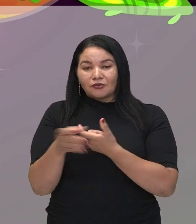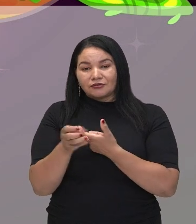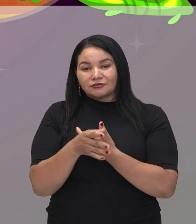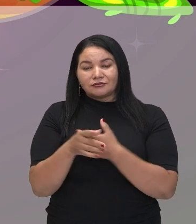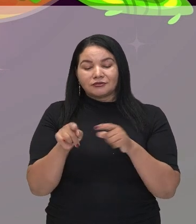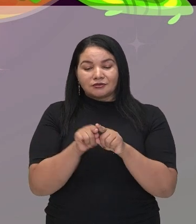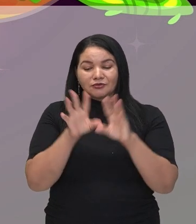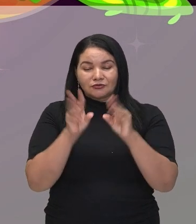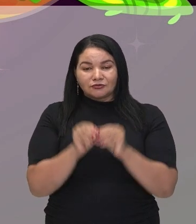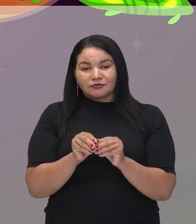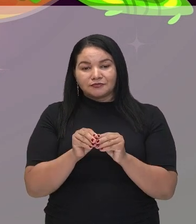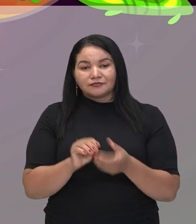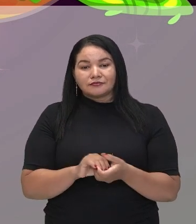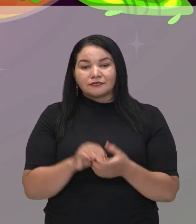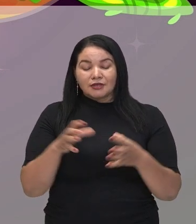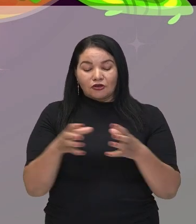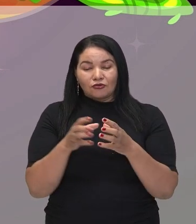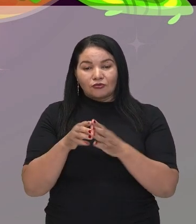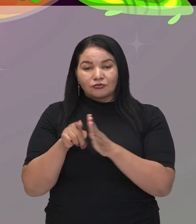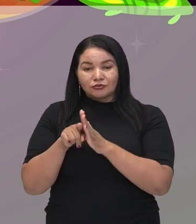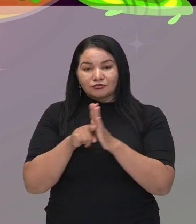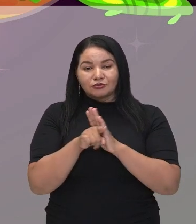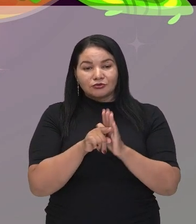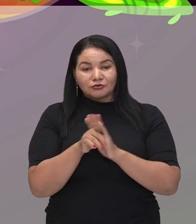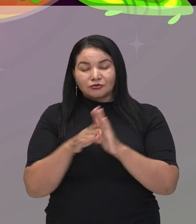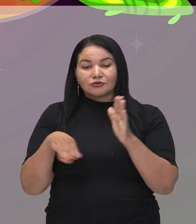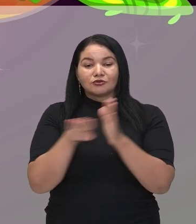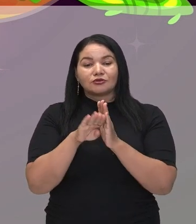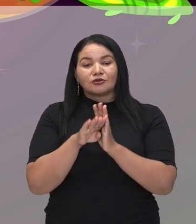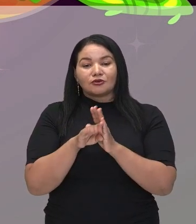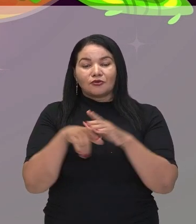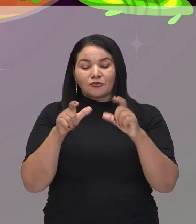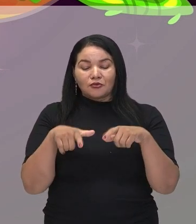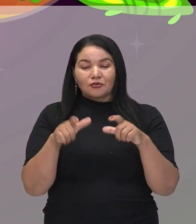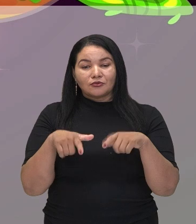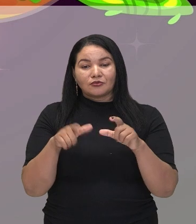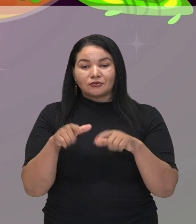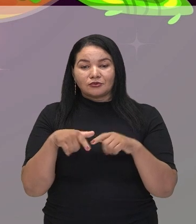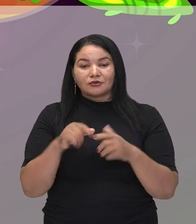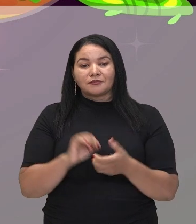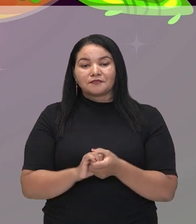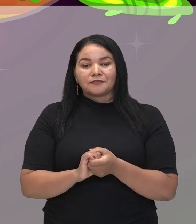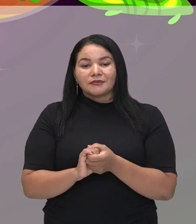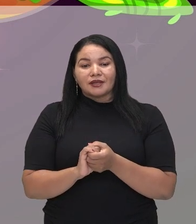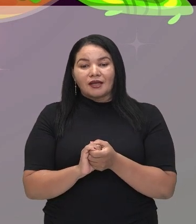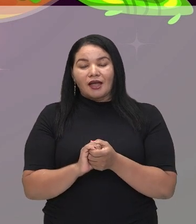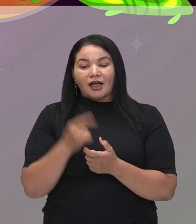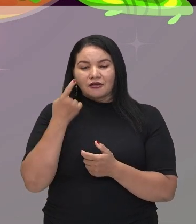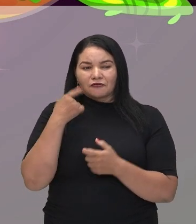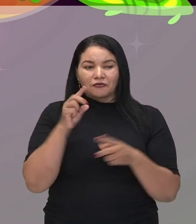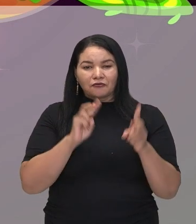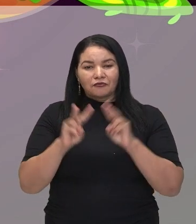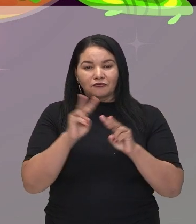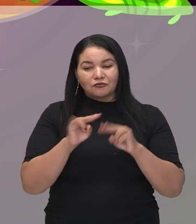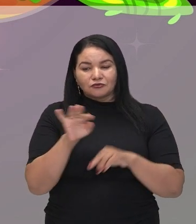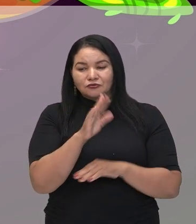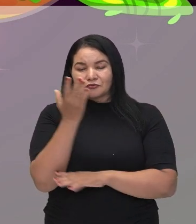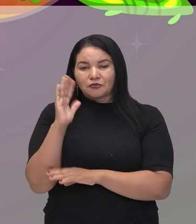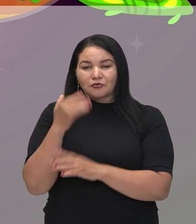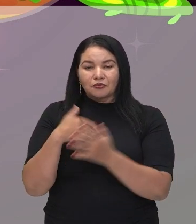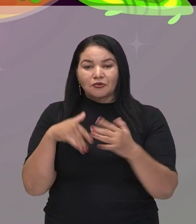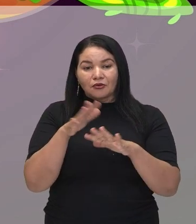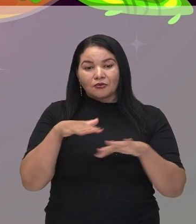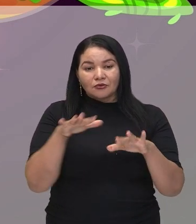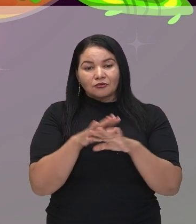abreviações. Um grupo de exploradores chegou a Abrevo em uma nave espacial, encantados com a paisagem exótica e